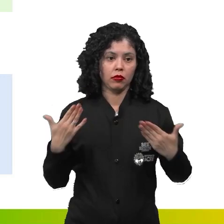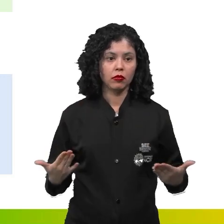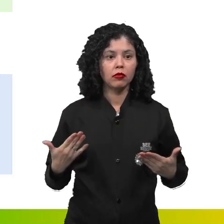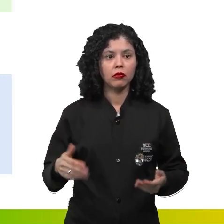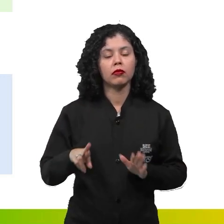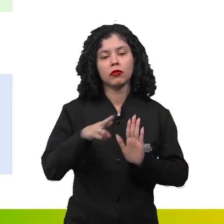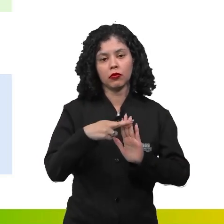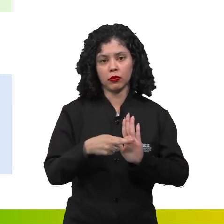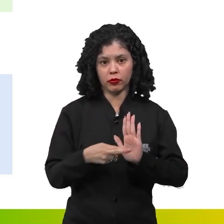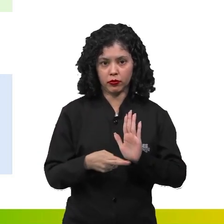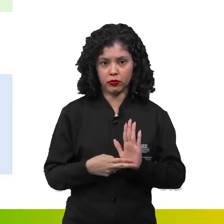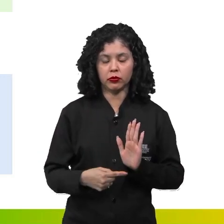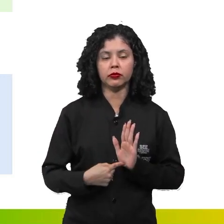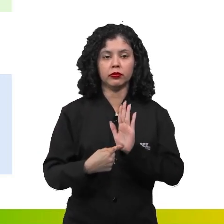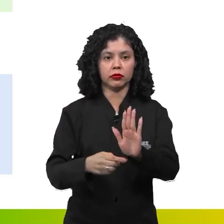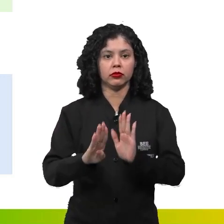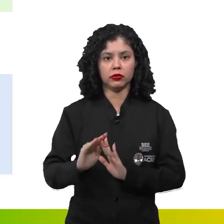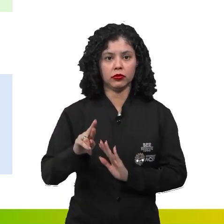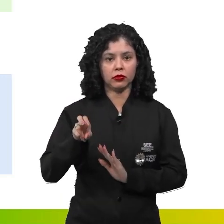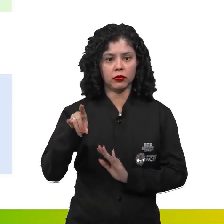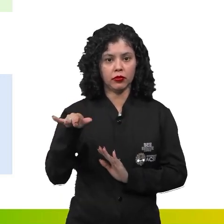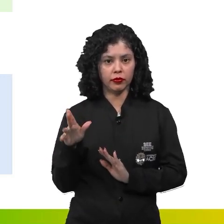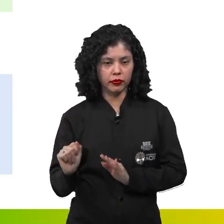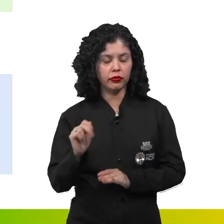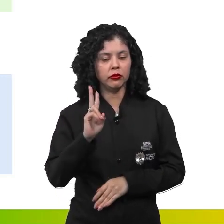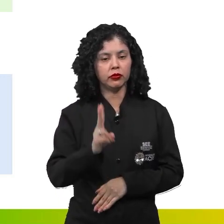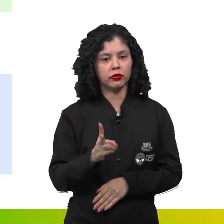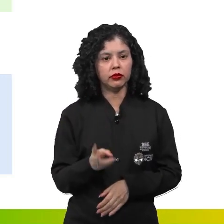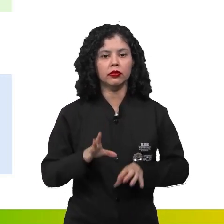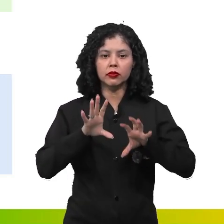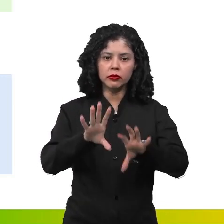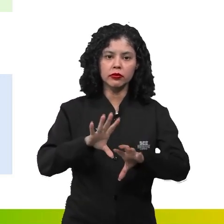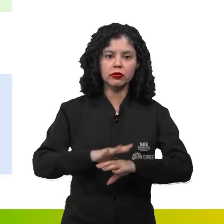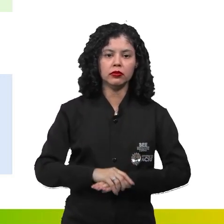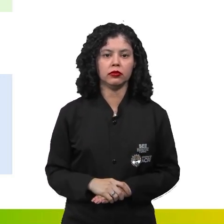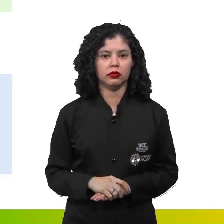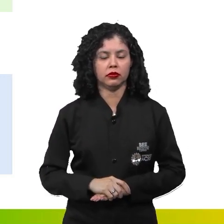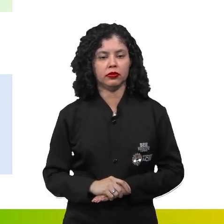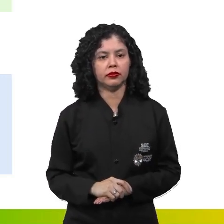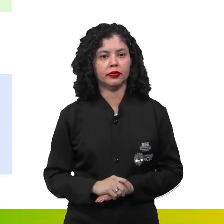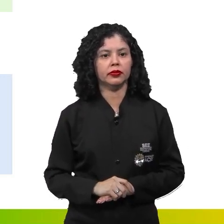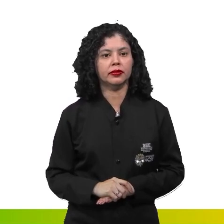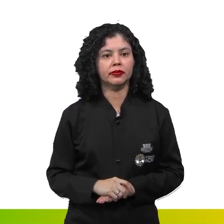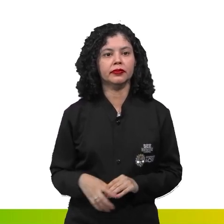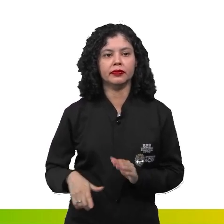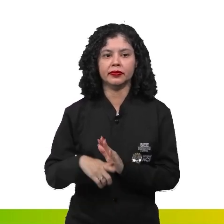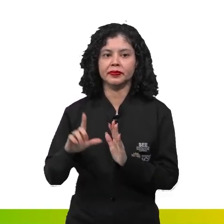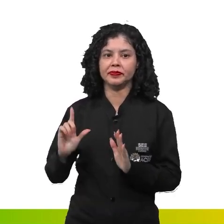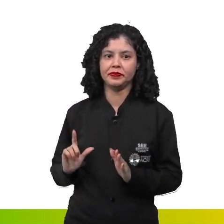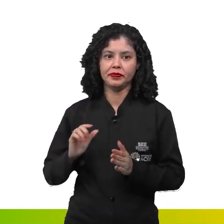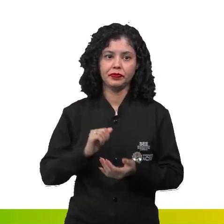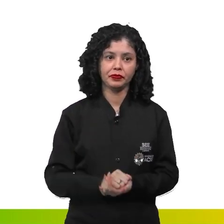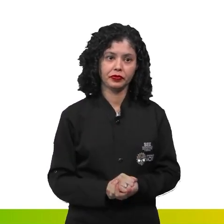as representações binárias são dessa maneira. Vamos adiante.